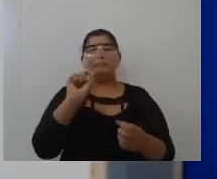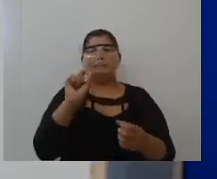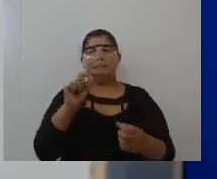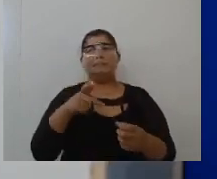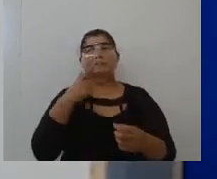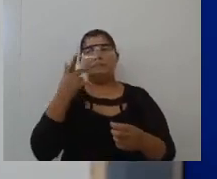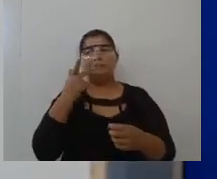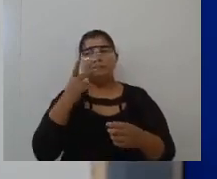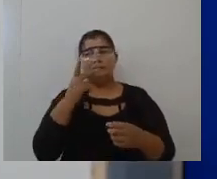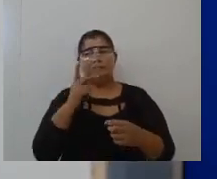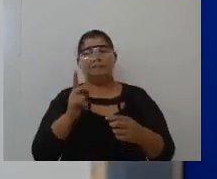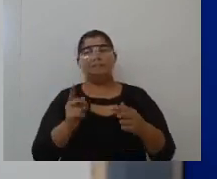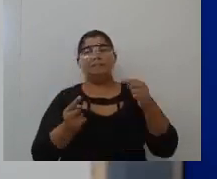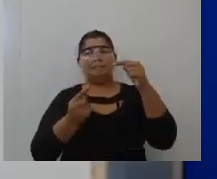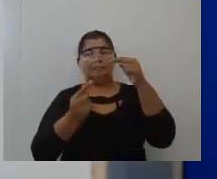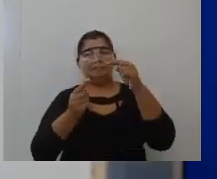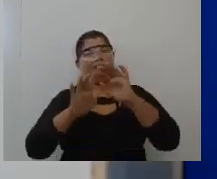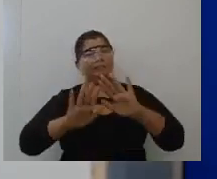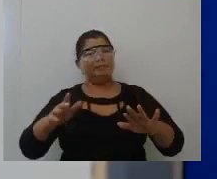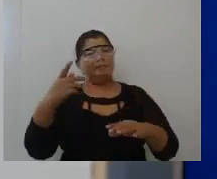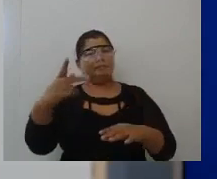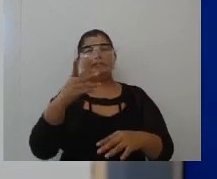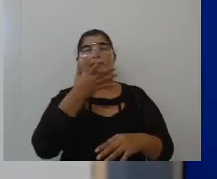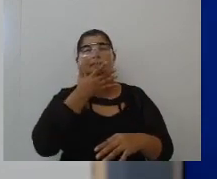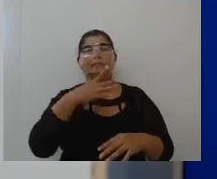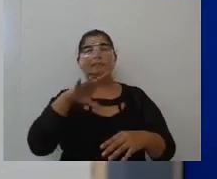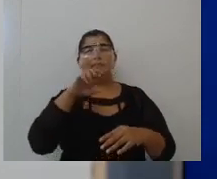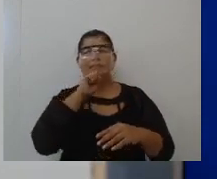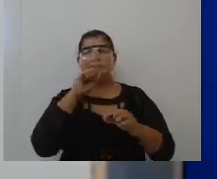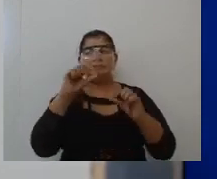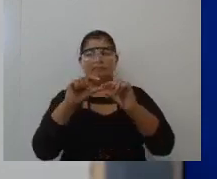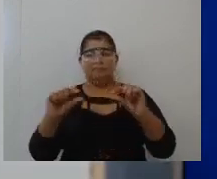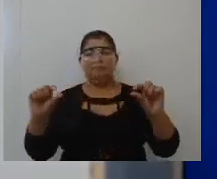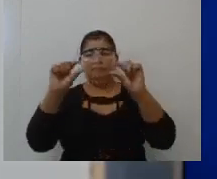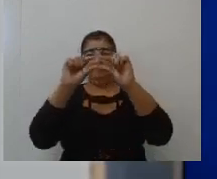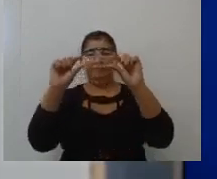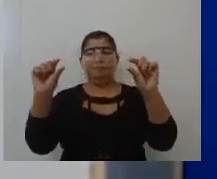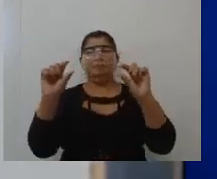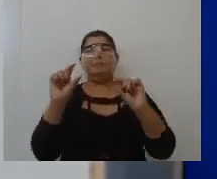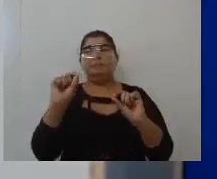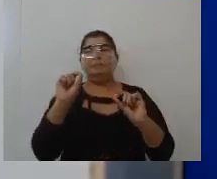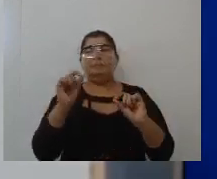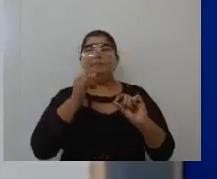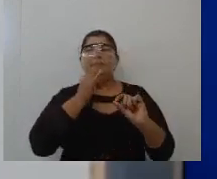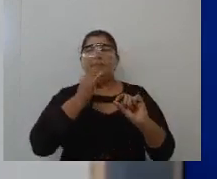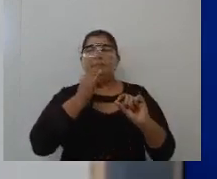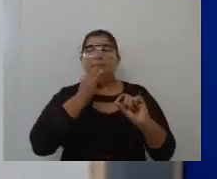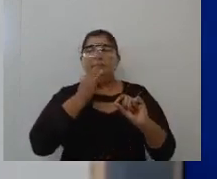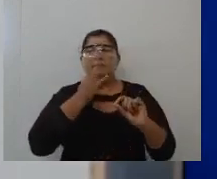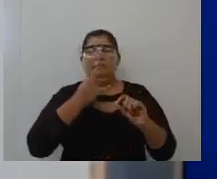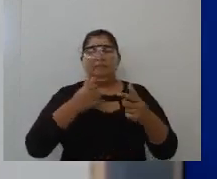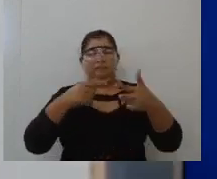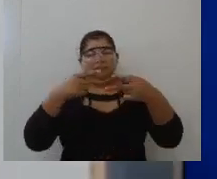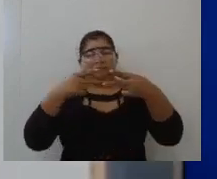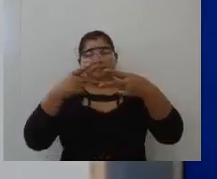fale assim do seu pai. Tá, Luiz, o que é que você quer dizer? Veja,